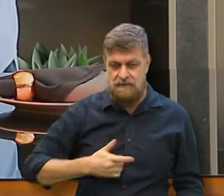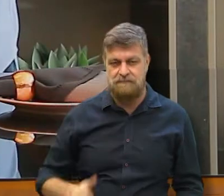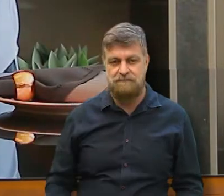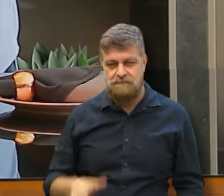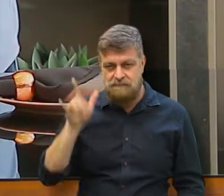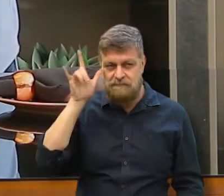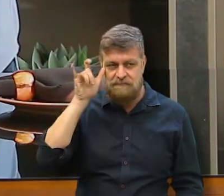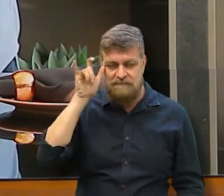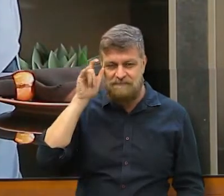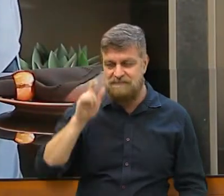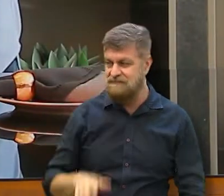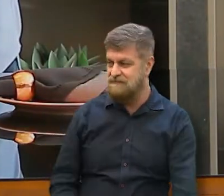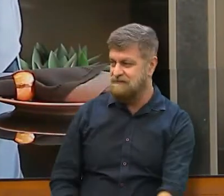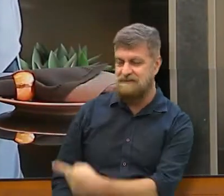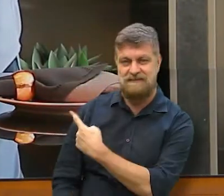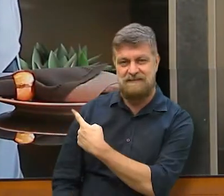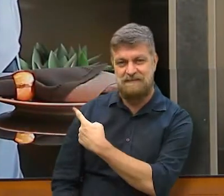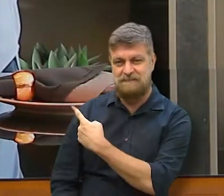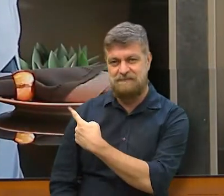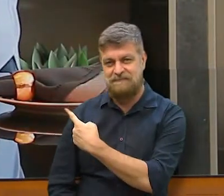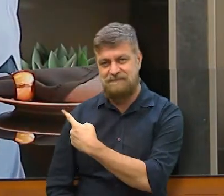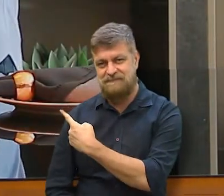no Instagram, no